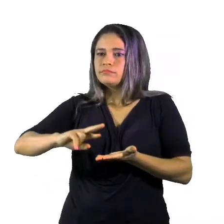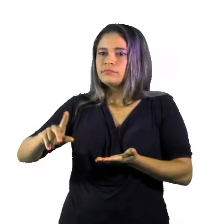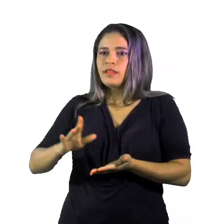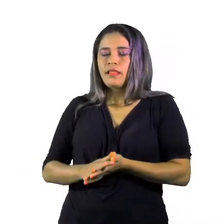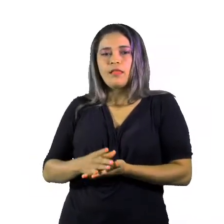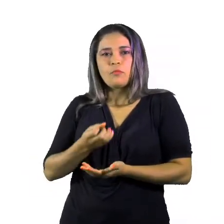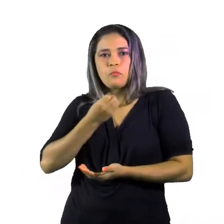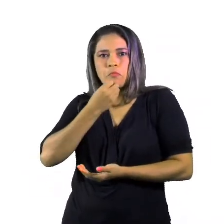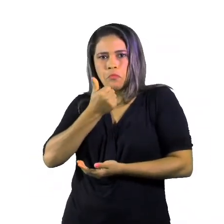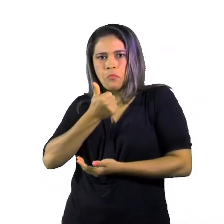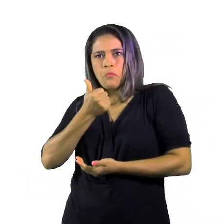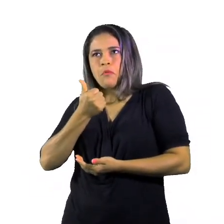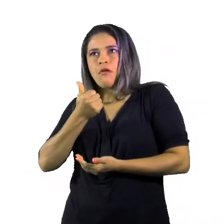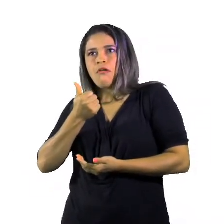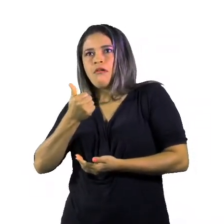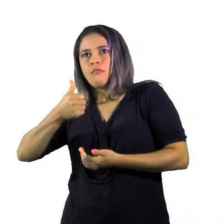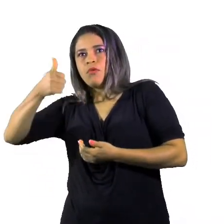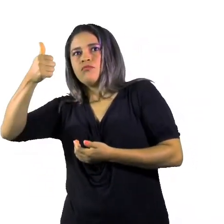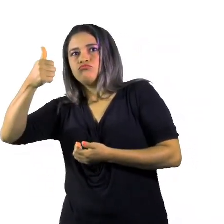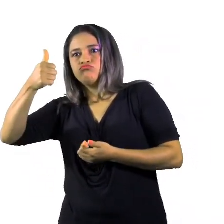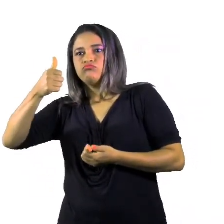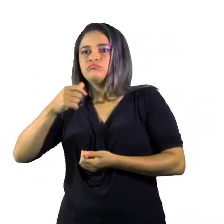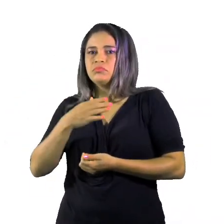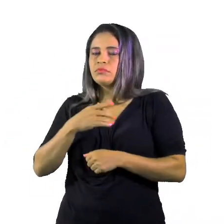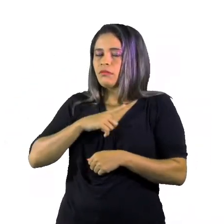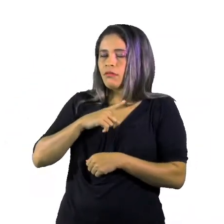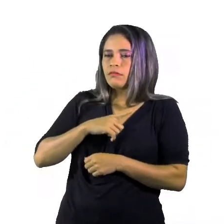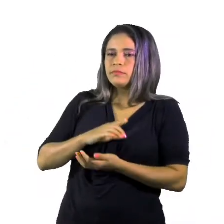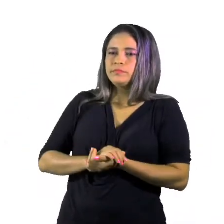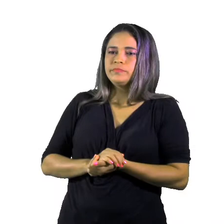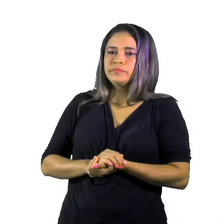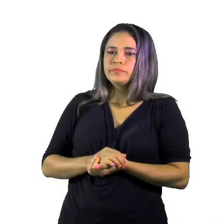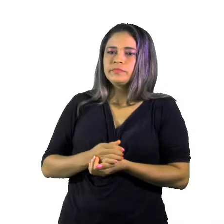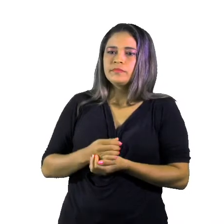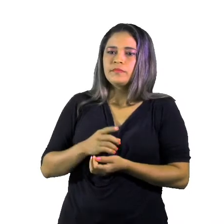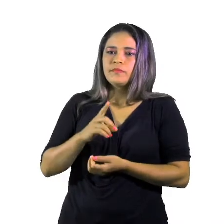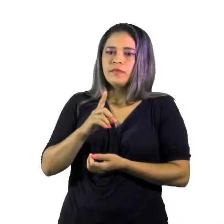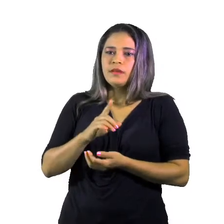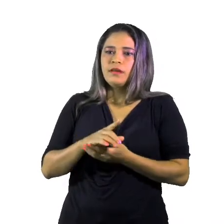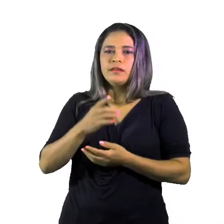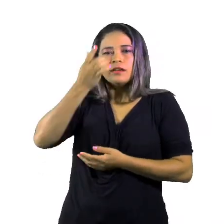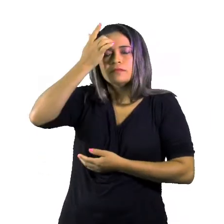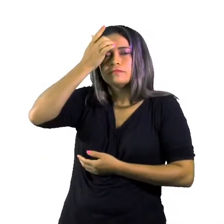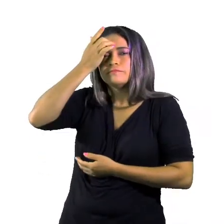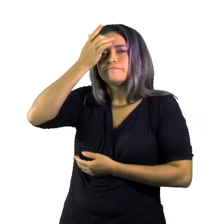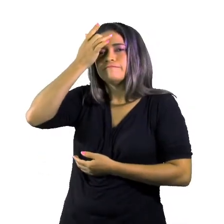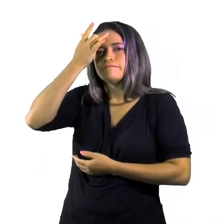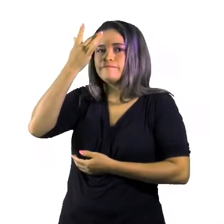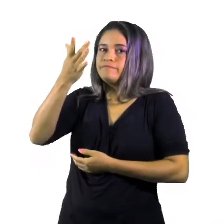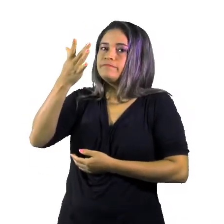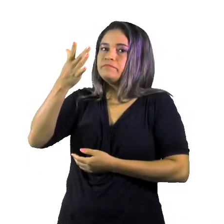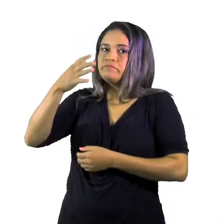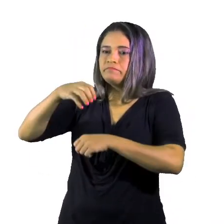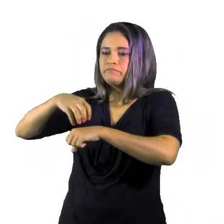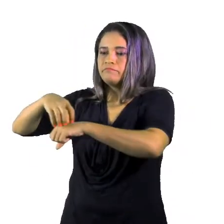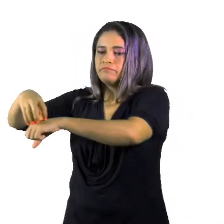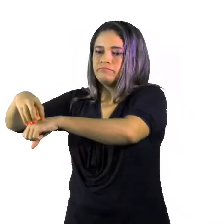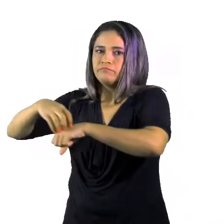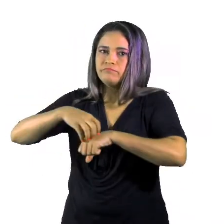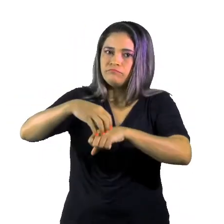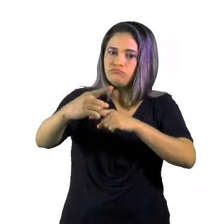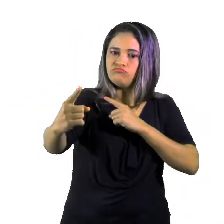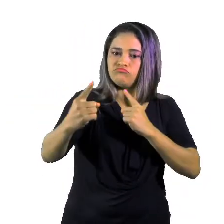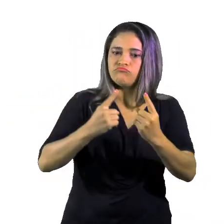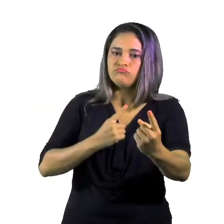vantagens no transporte rodoviário. Temos aí a versatilidade, que é a facilidade de deslocamento,